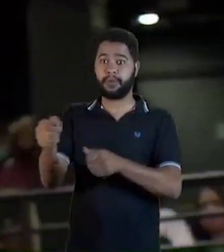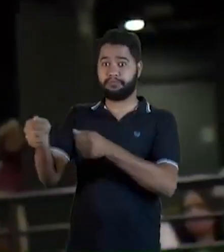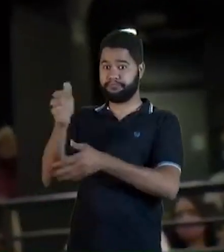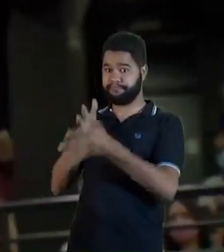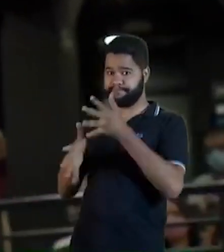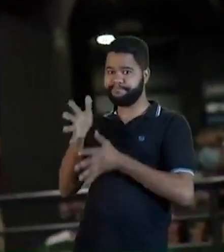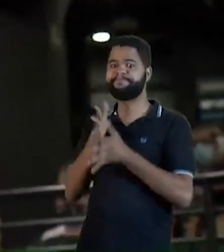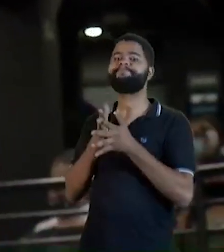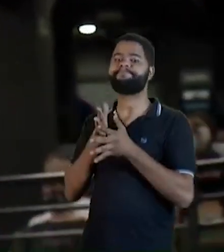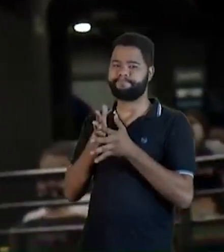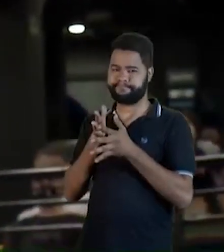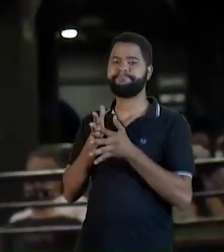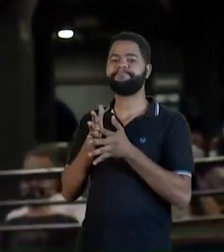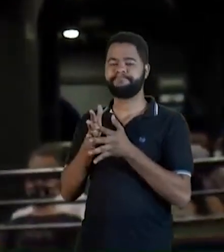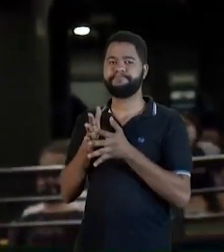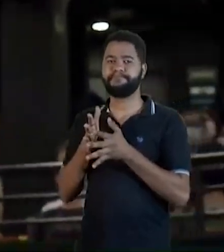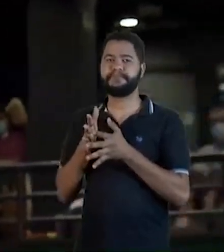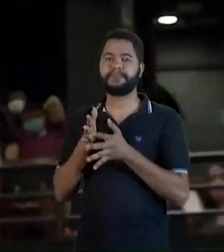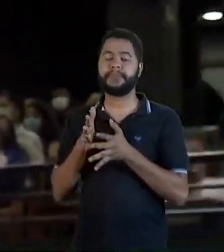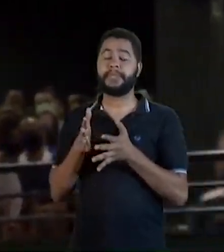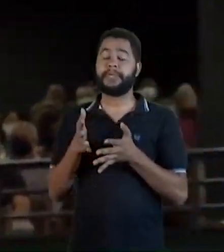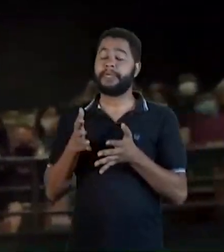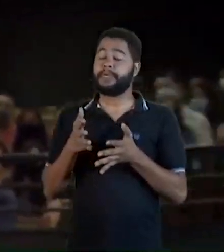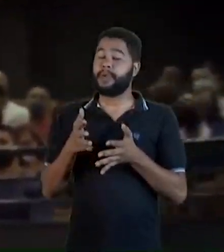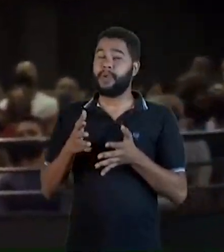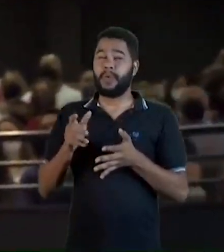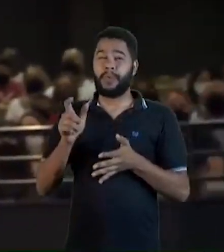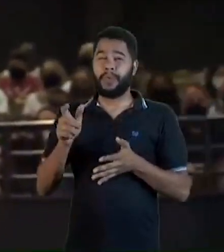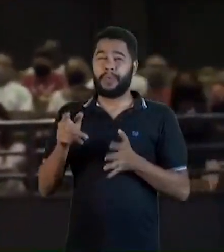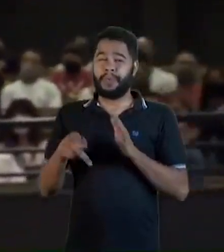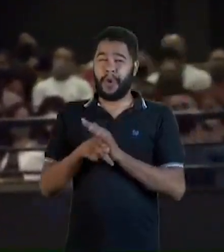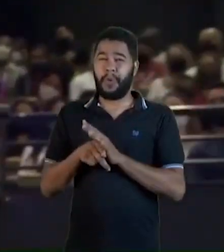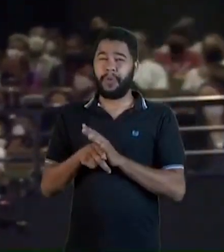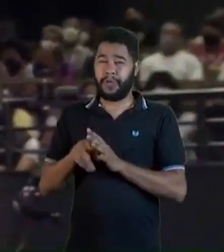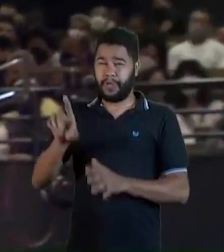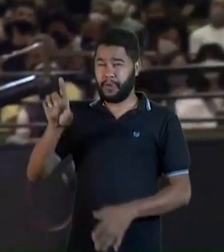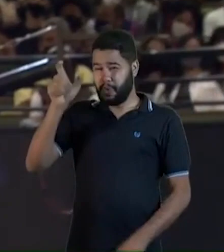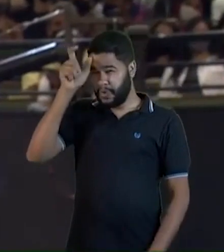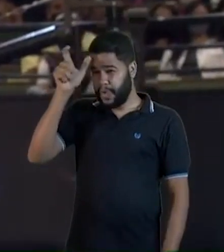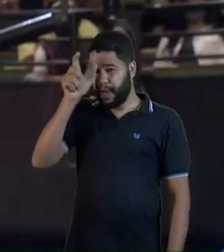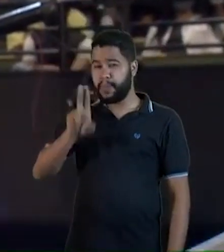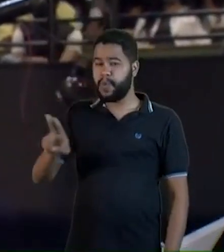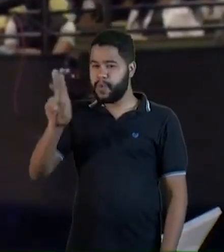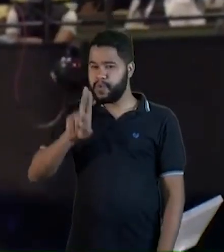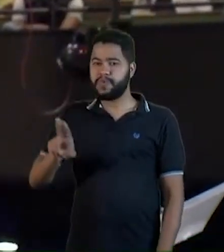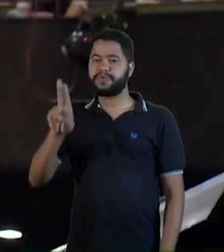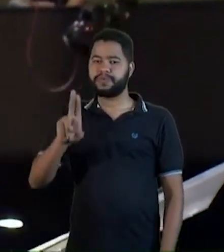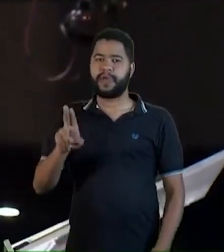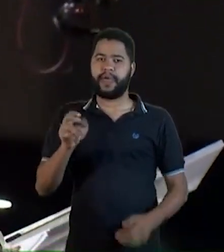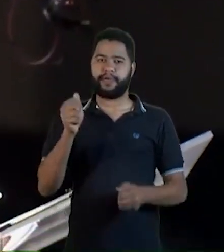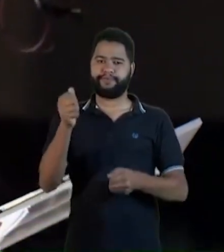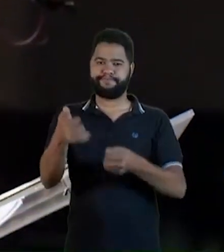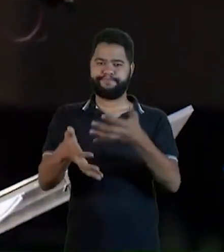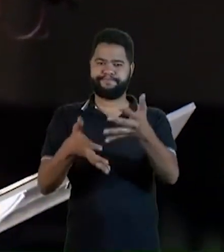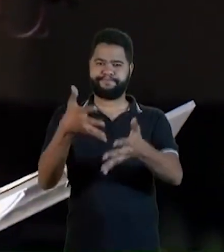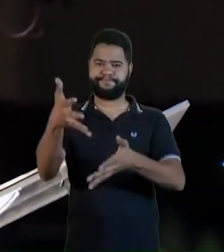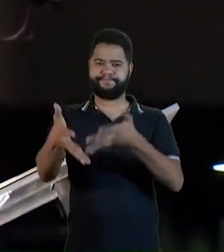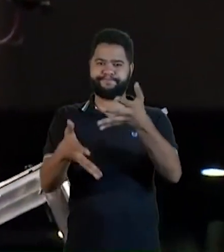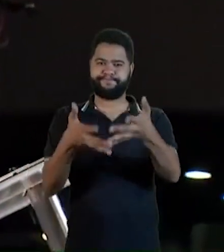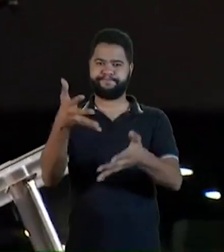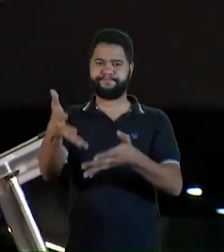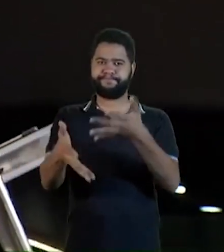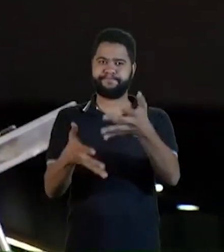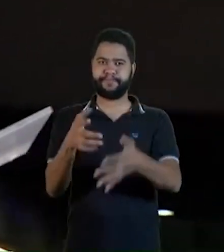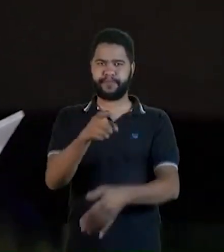ouve é uma das armas mais comuns que o diabo usa é a voz